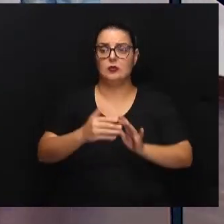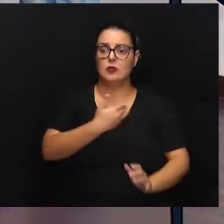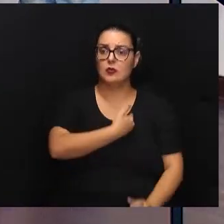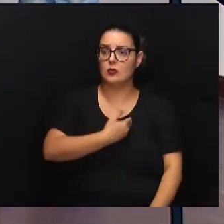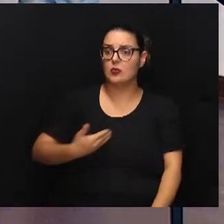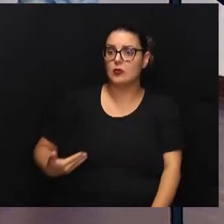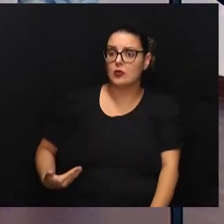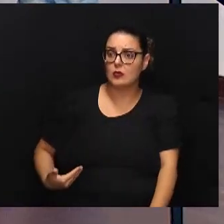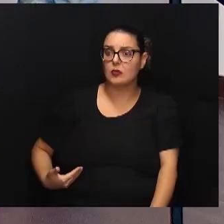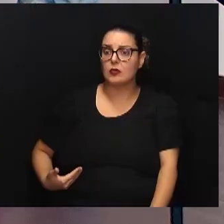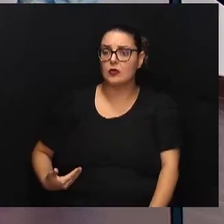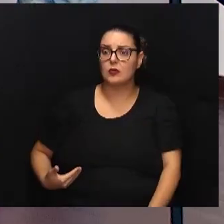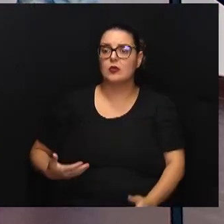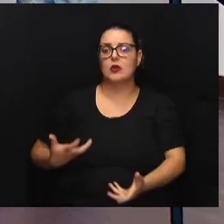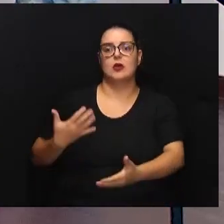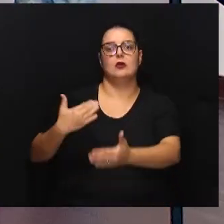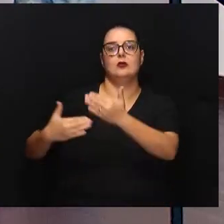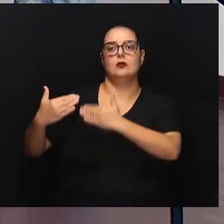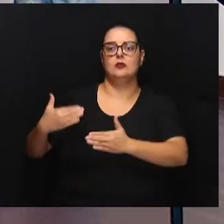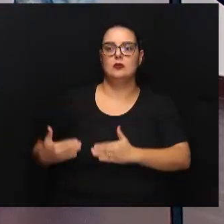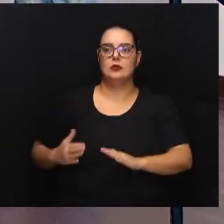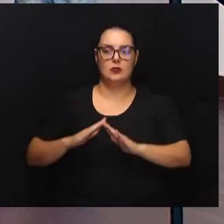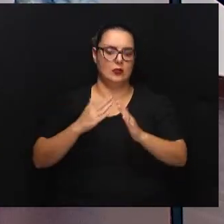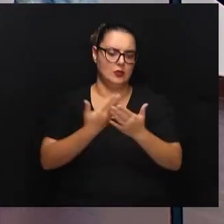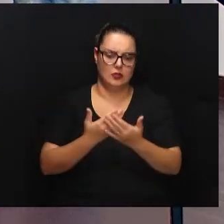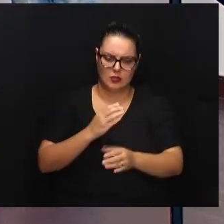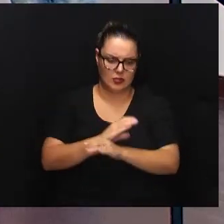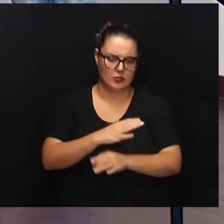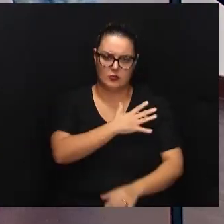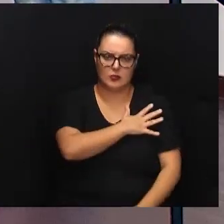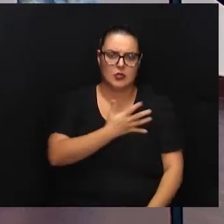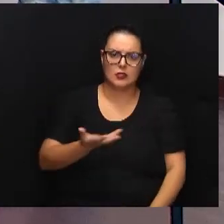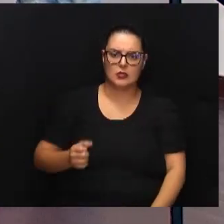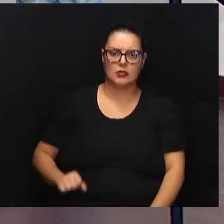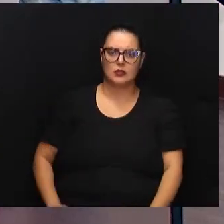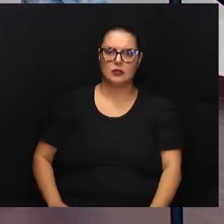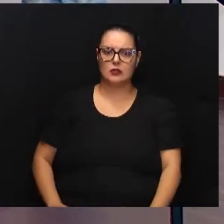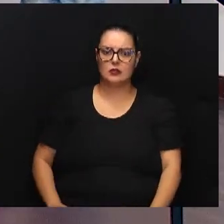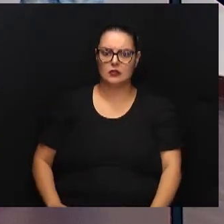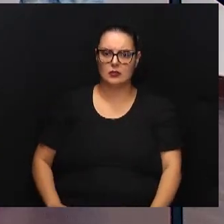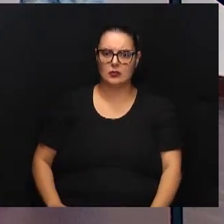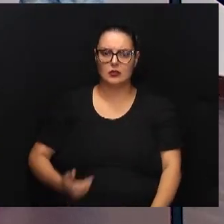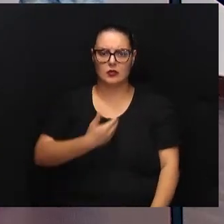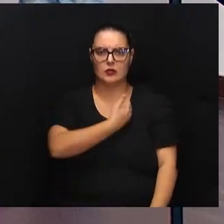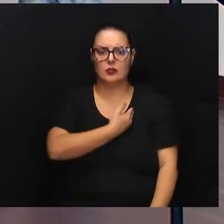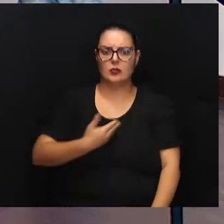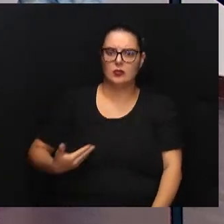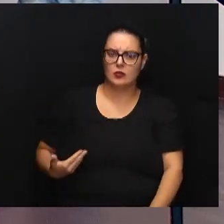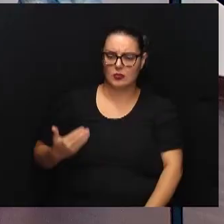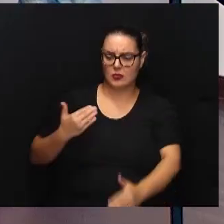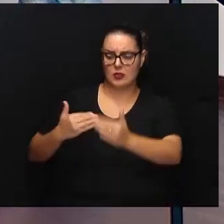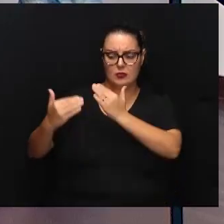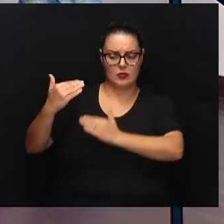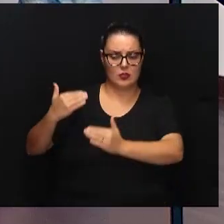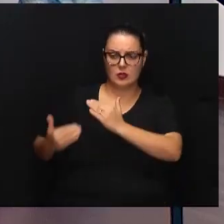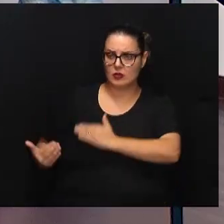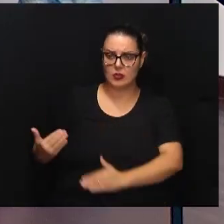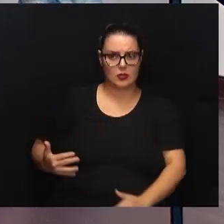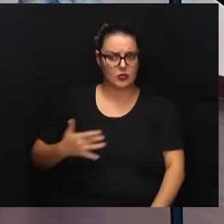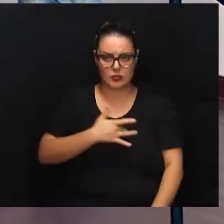escolas cívico-militares. Ou o governo quer retroceder na saúde da população trans.